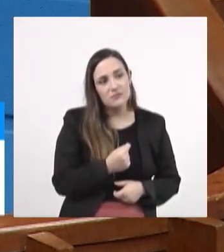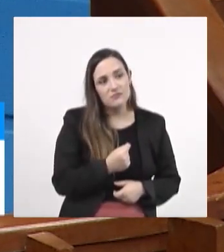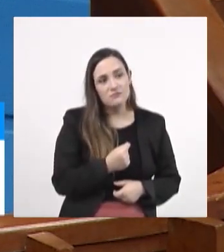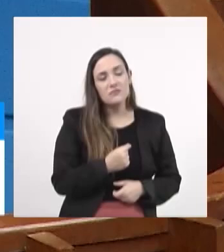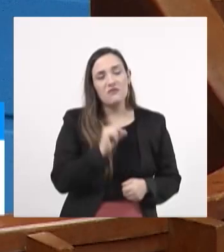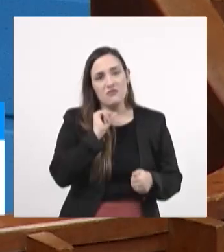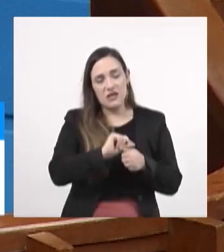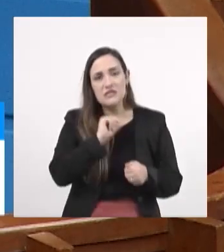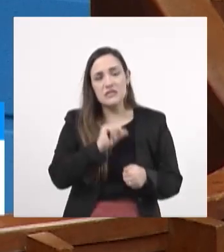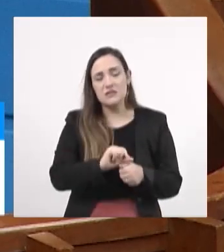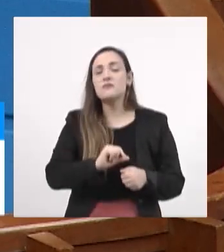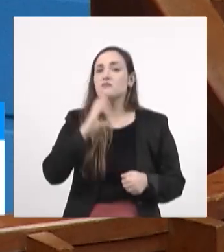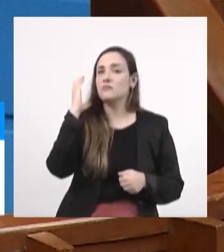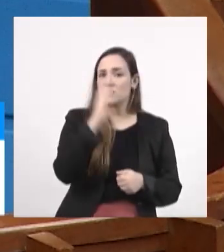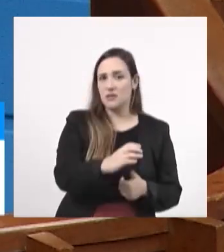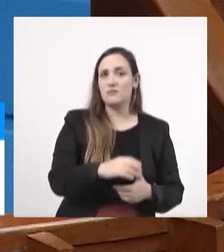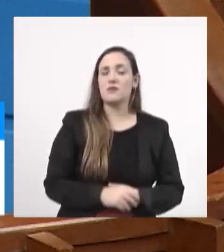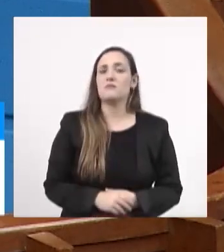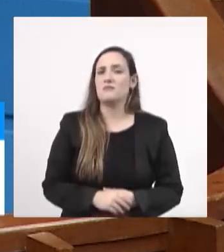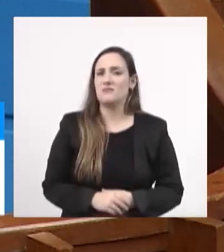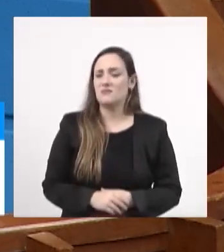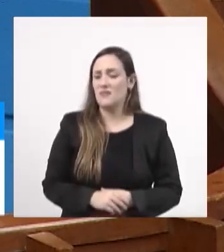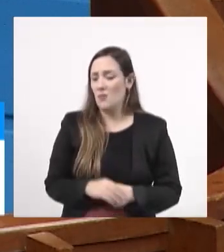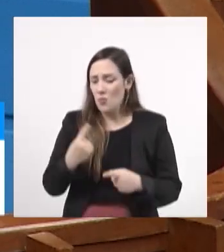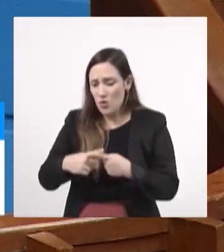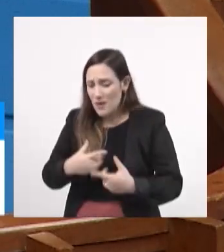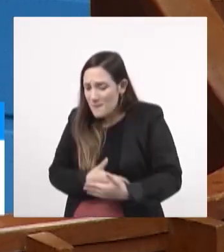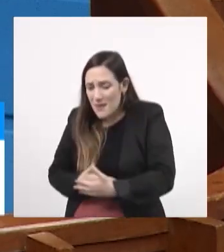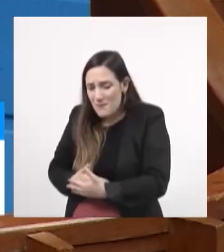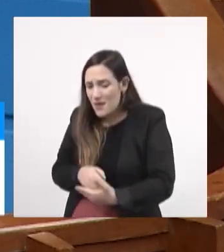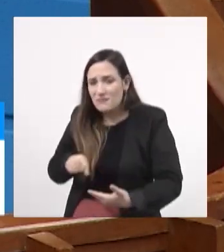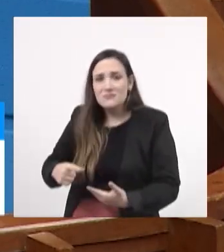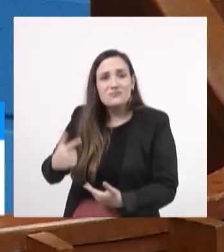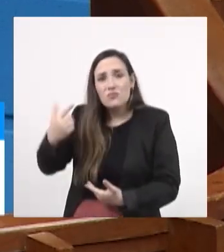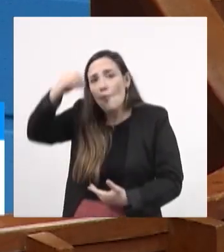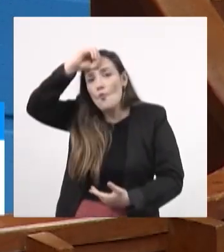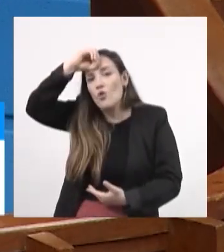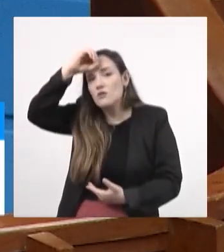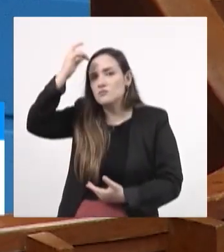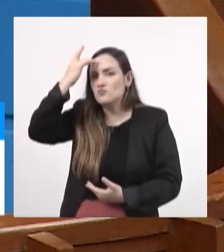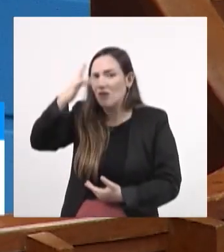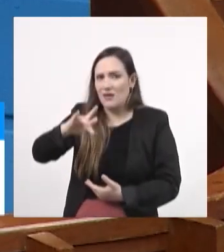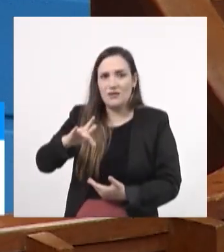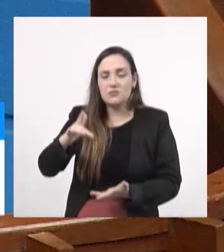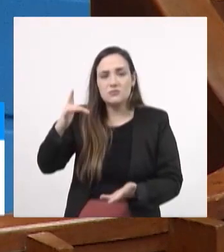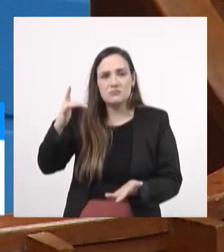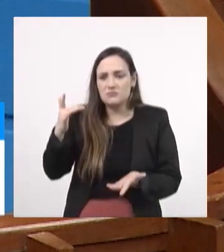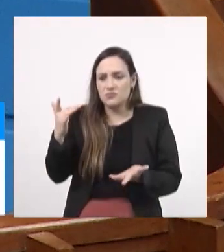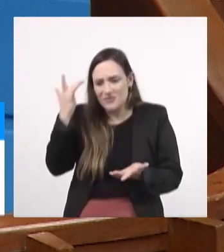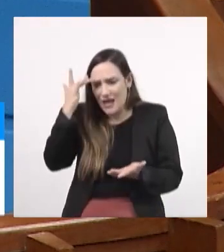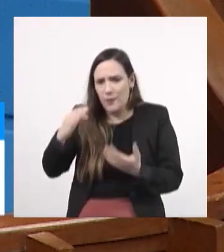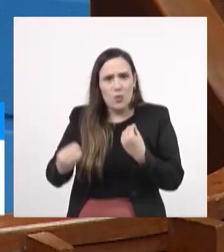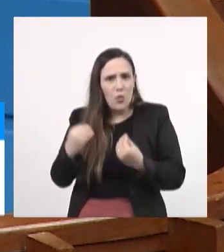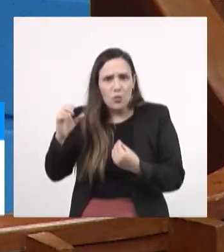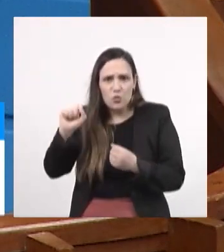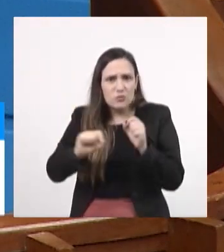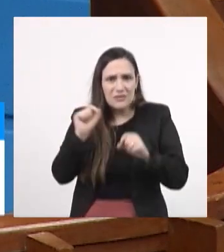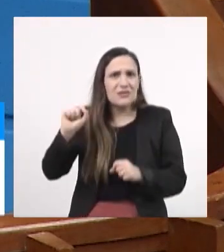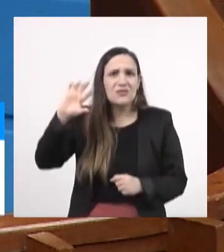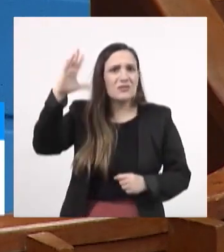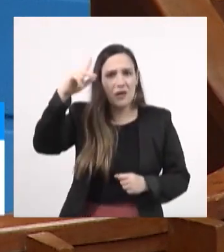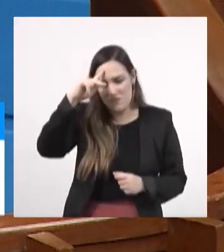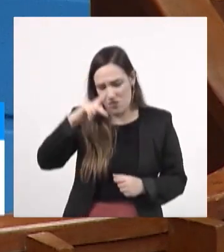cometer uma atrocidade contra aquele que não sabe o que está acontecendo, não tem noção, pela